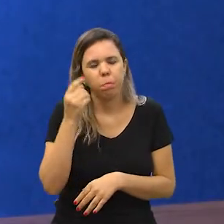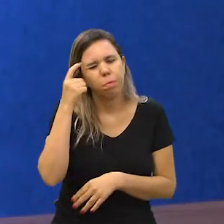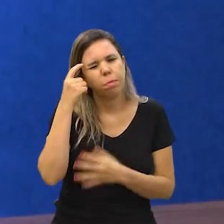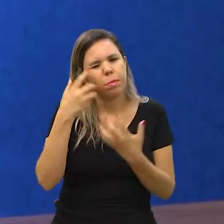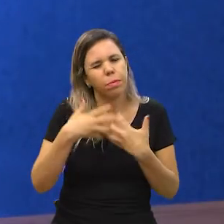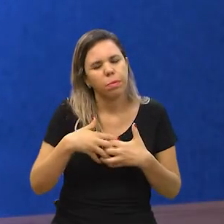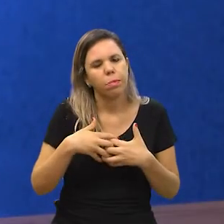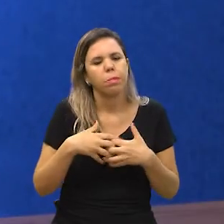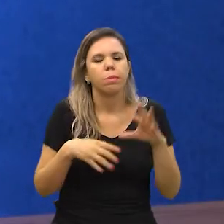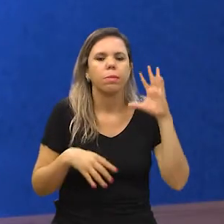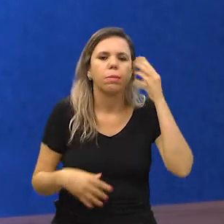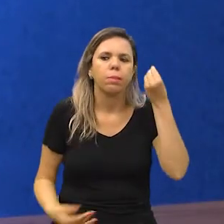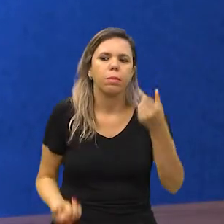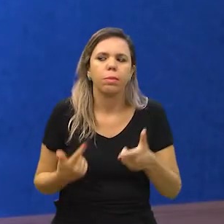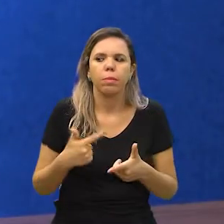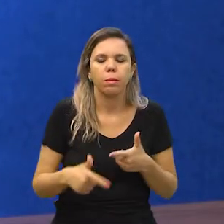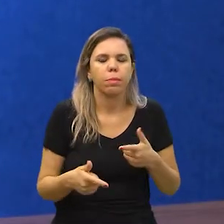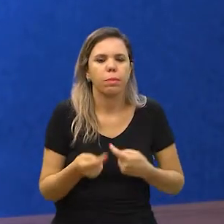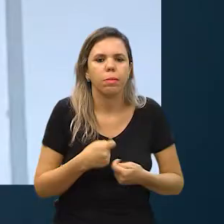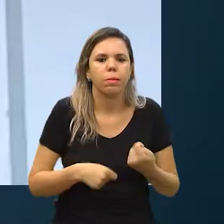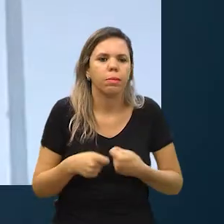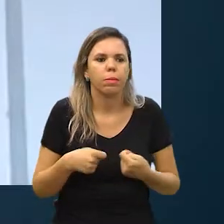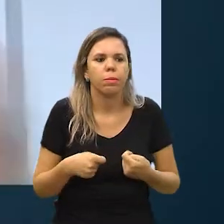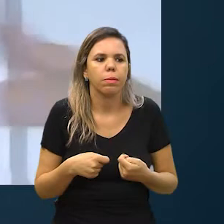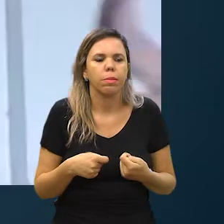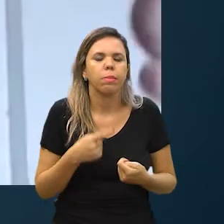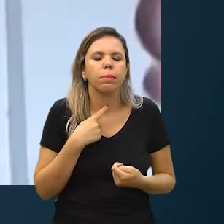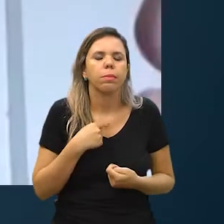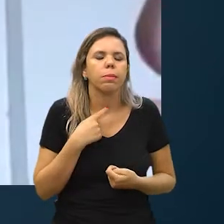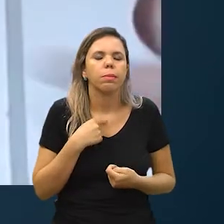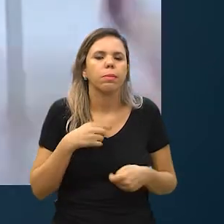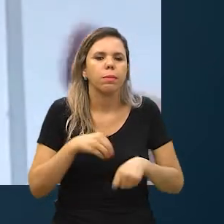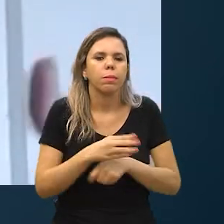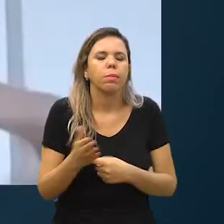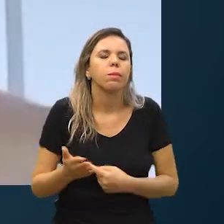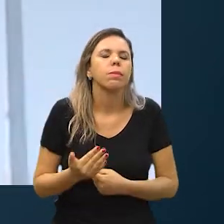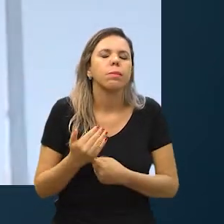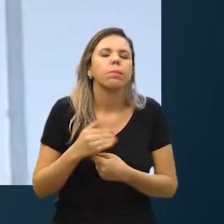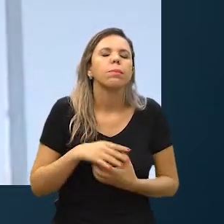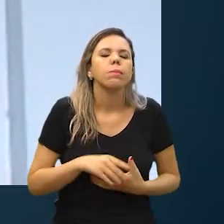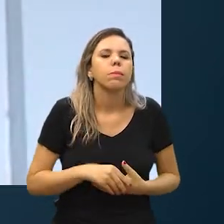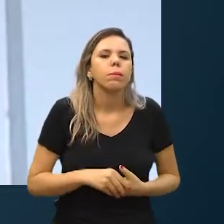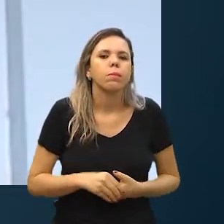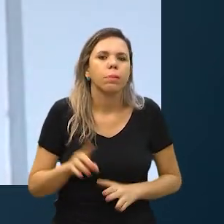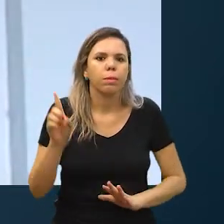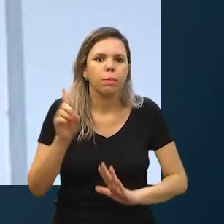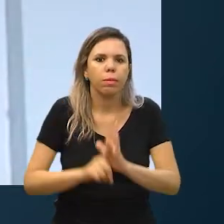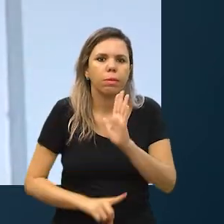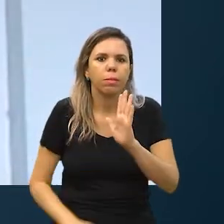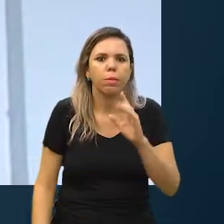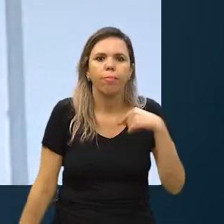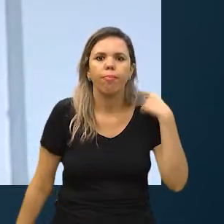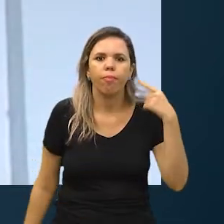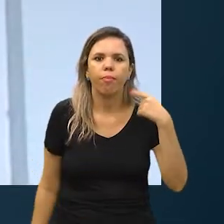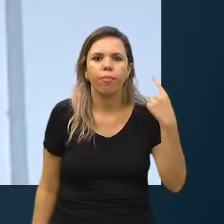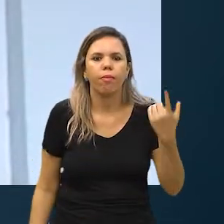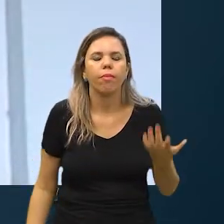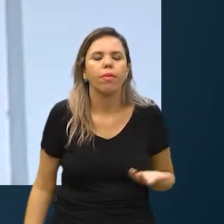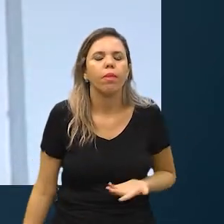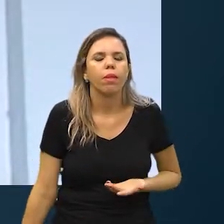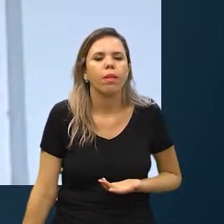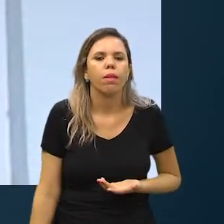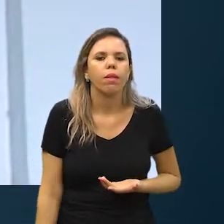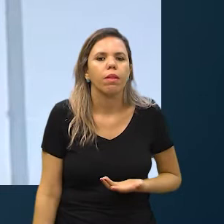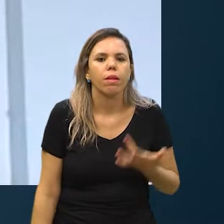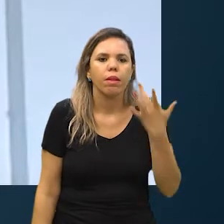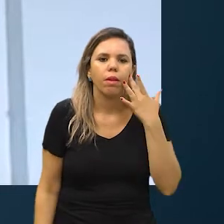gente pensar e entender os problemas do mercado, e a gente com essa vontade de trazer tecnologia para o mundo do direito, né? Então, eu